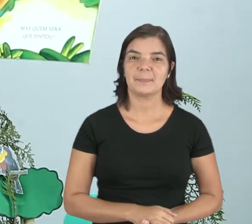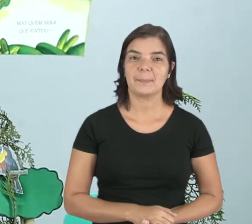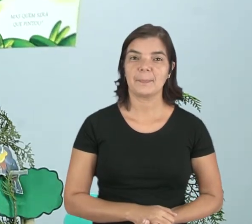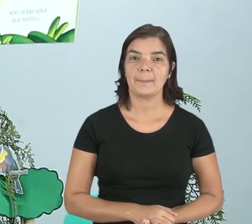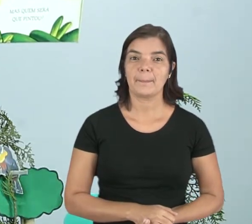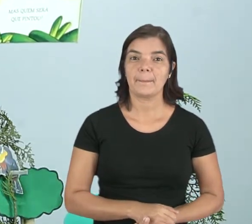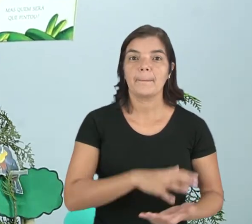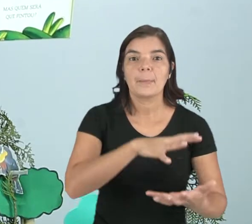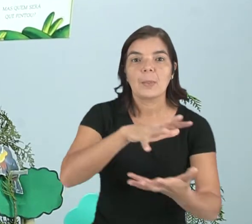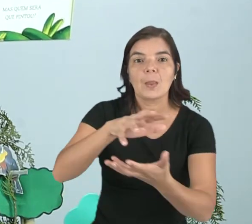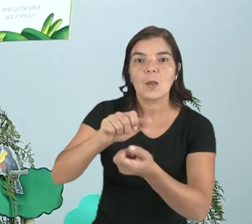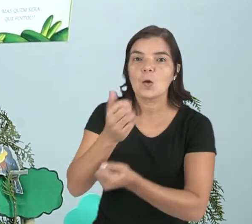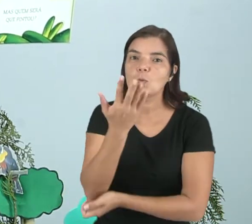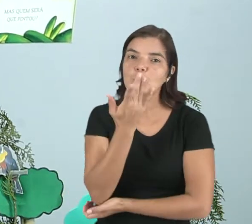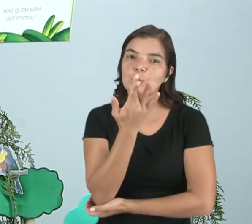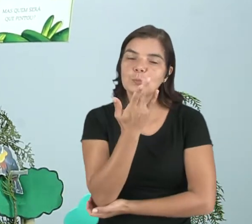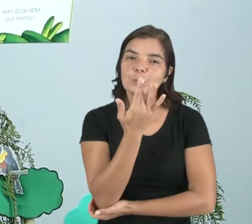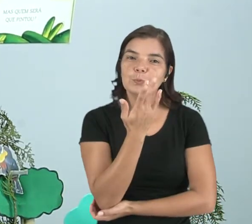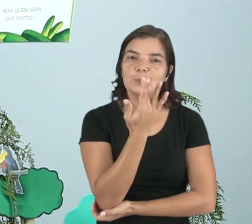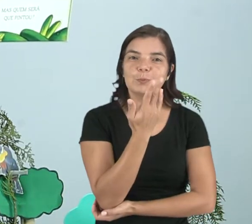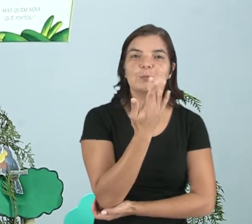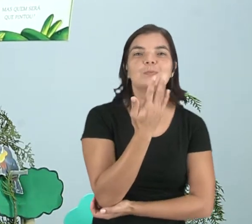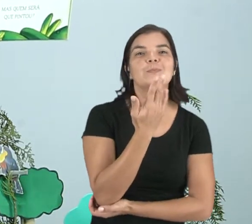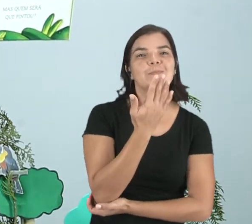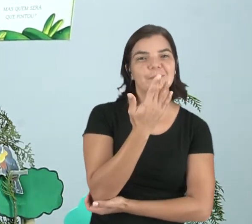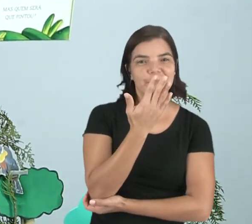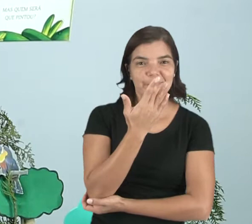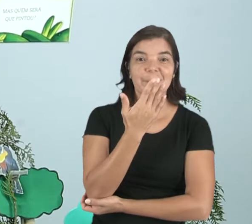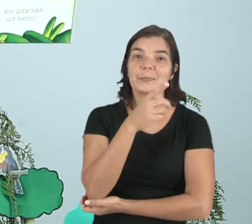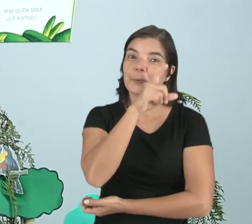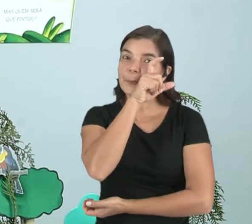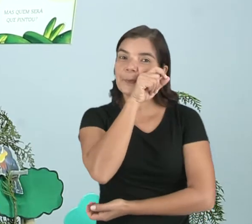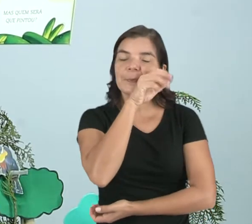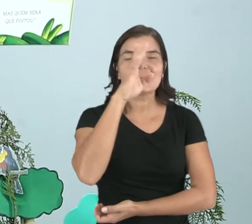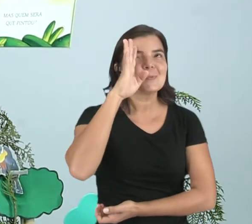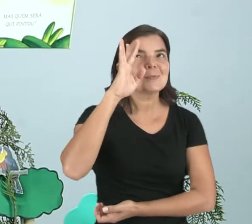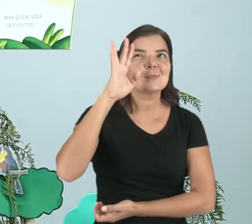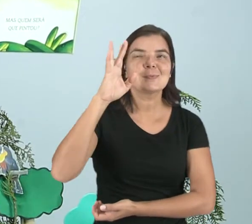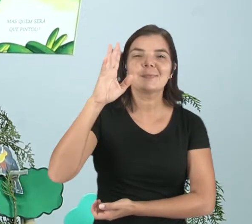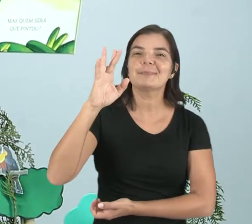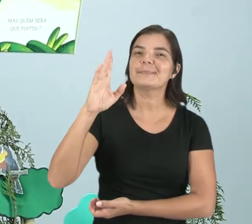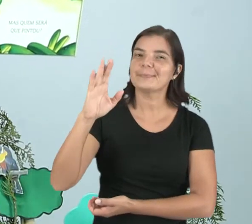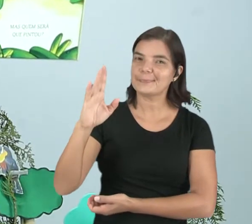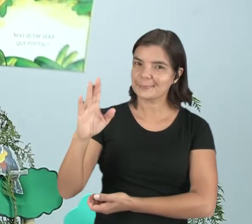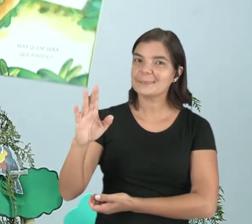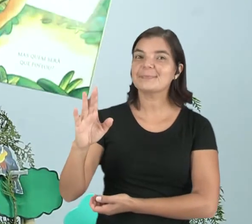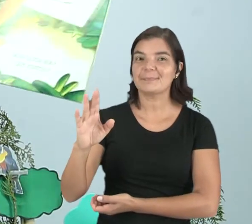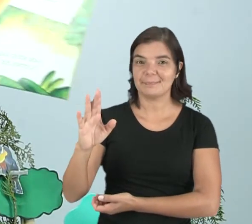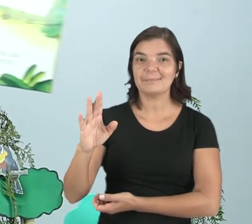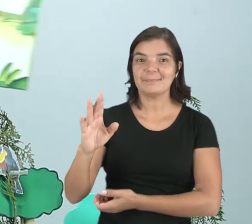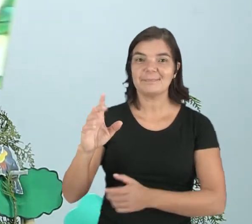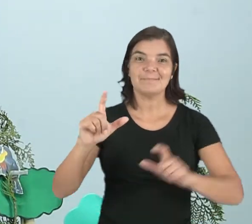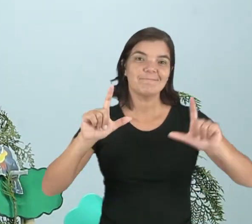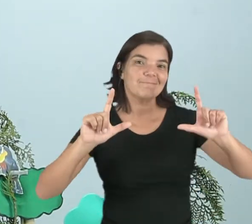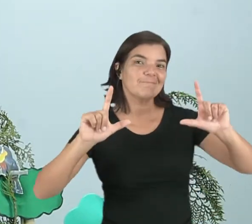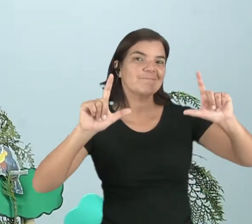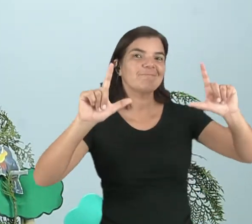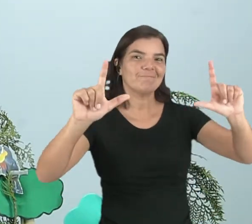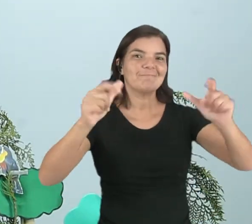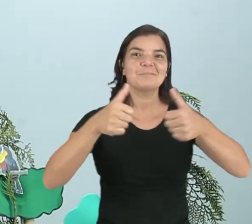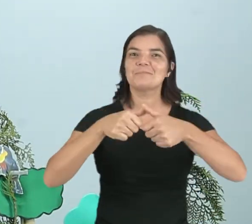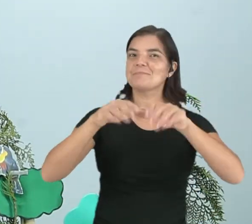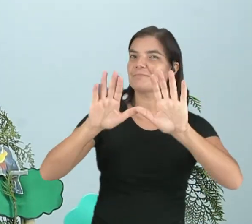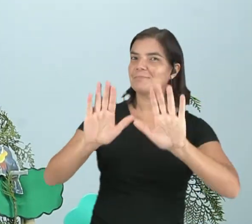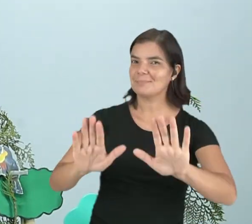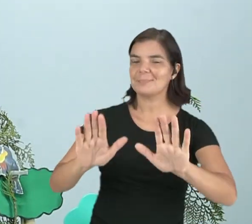E o mundo colorido que Juvenal sonhou, nesse quadro